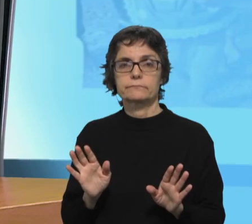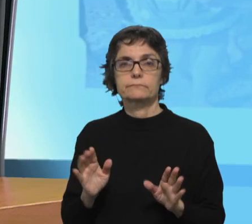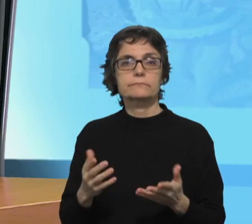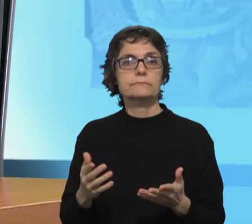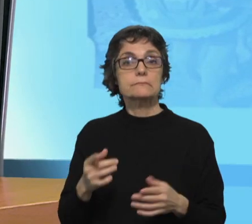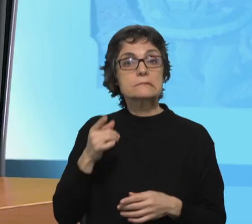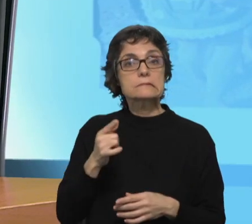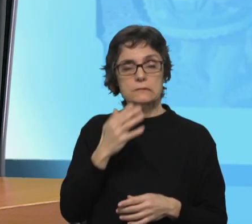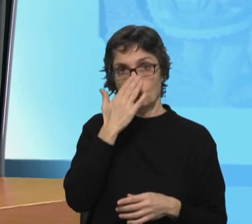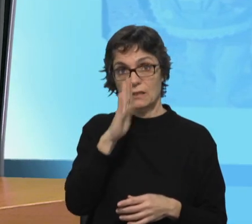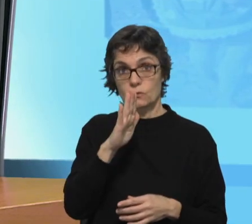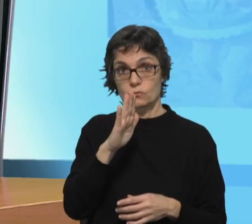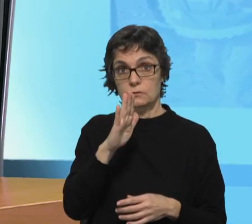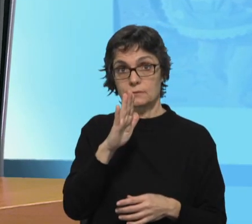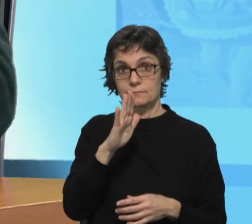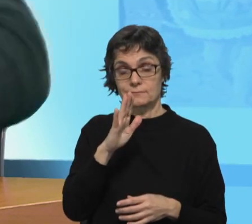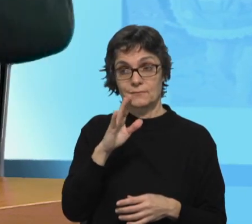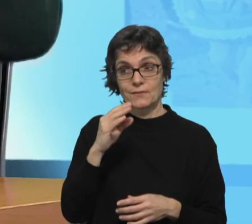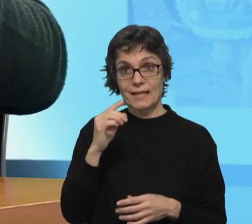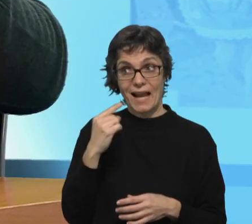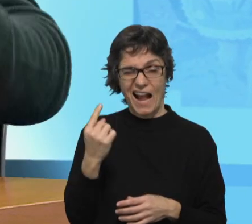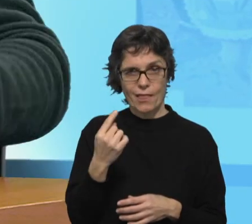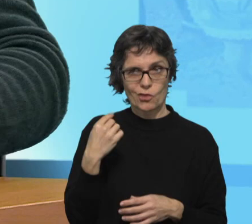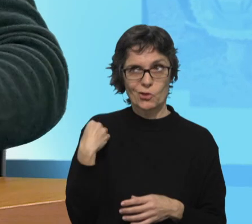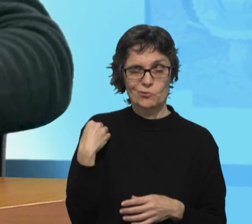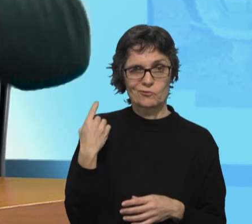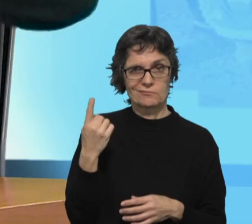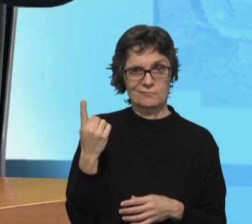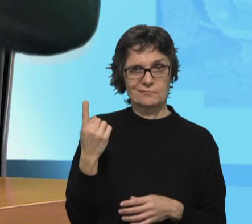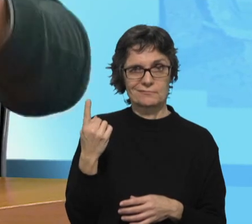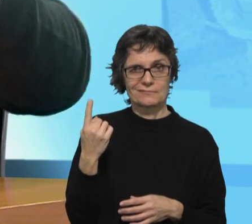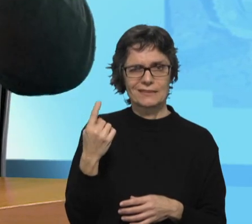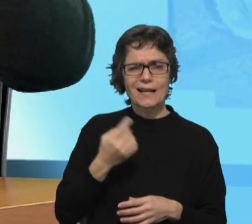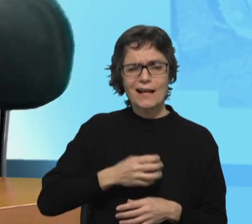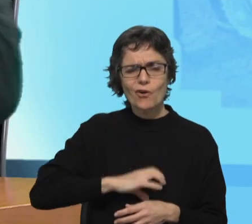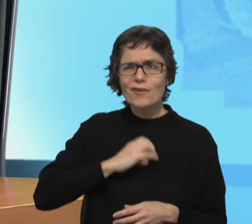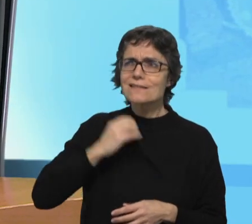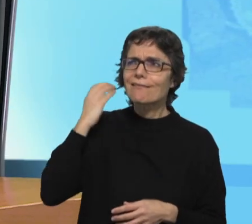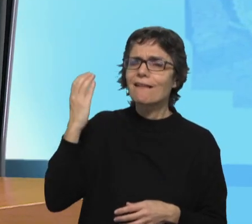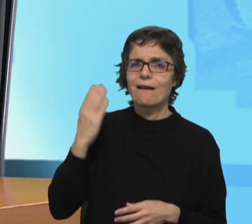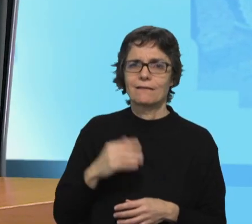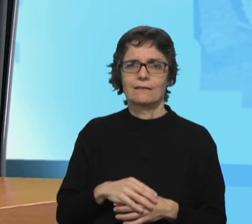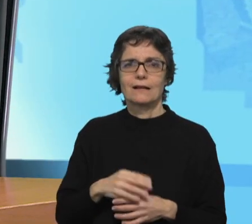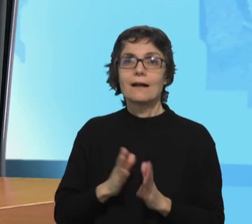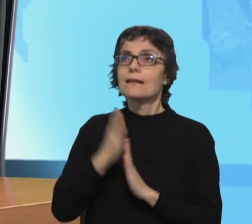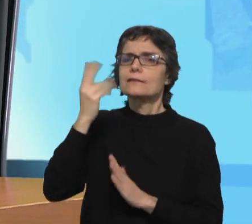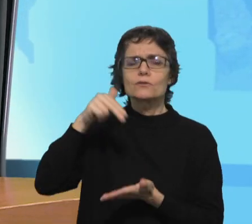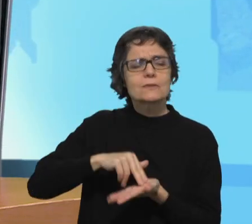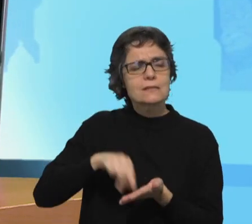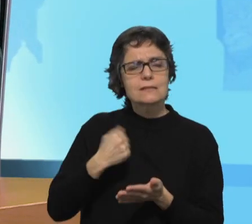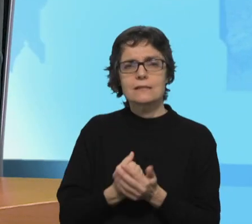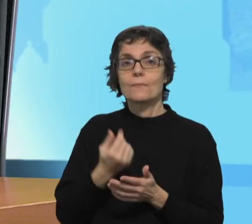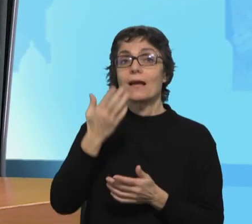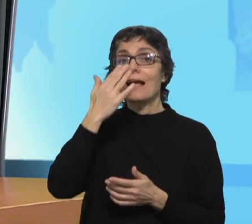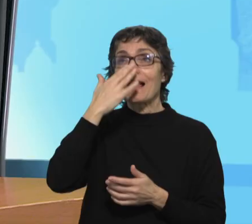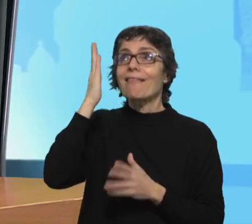Essa é uma atitude que nós somos chamados a ter também. Acreditar. Acreditar que Deus está presente. Acreditar que Deus não nos abandona. Olha, mesmo